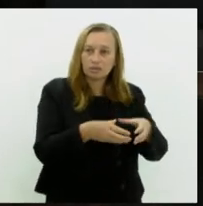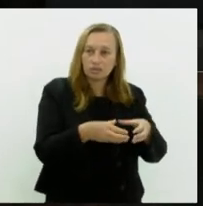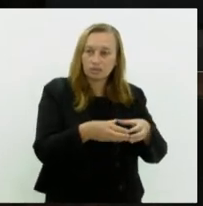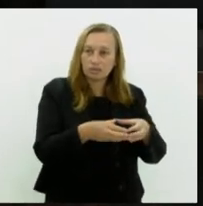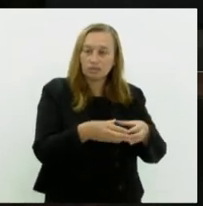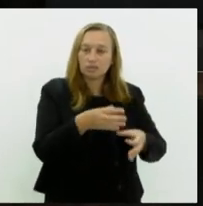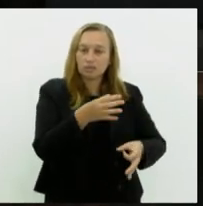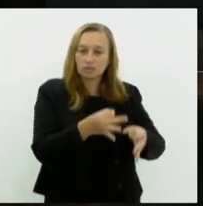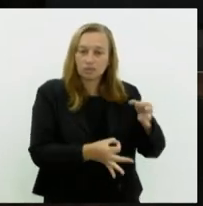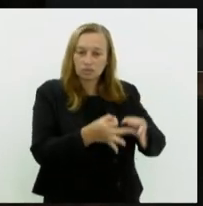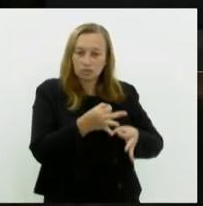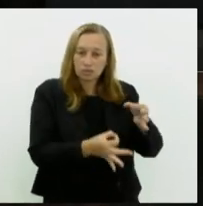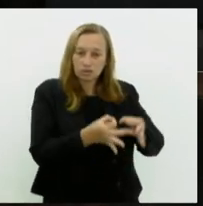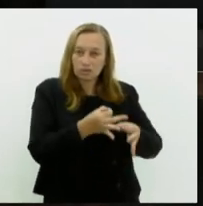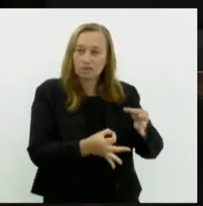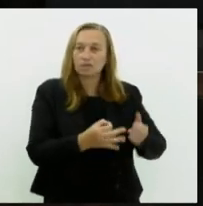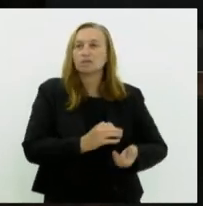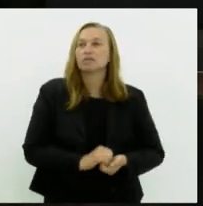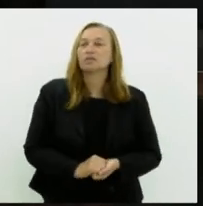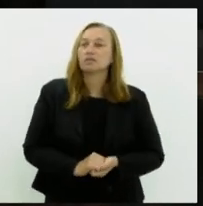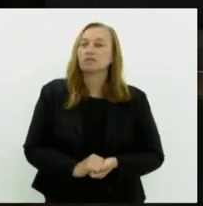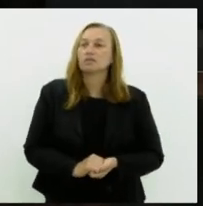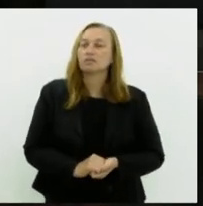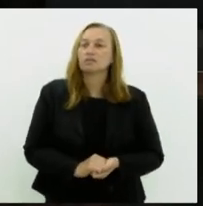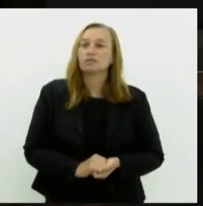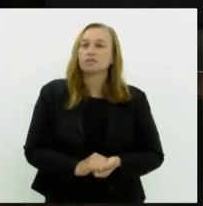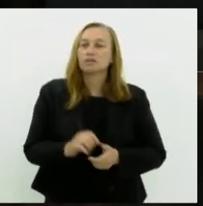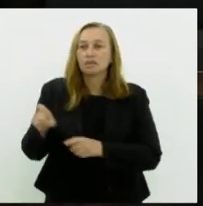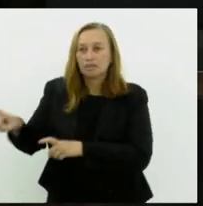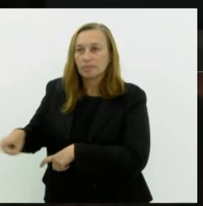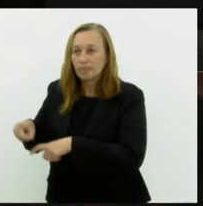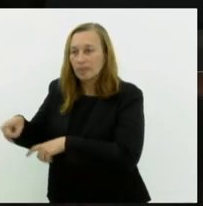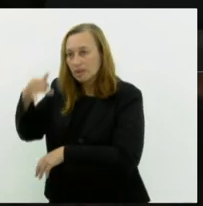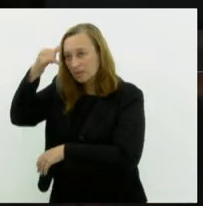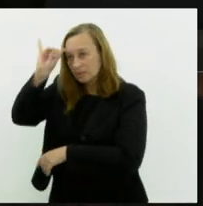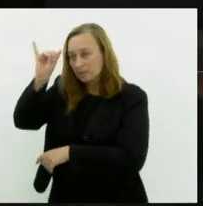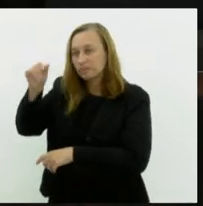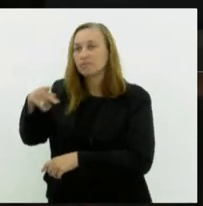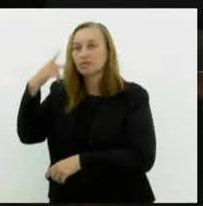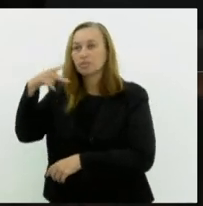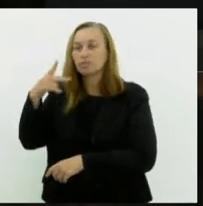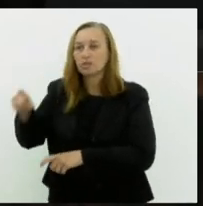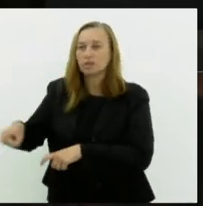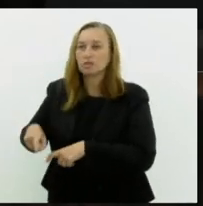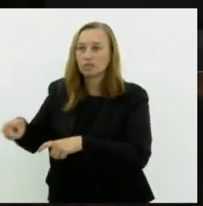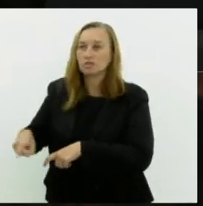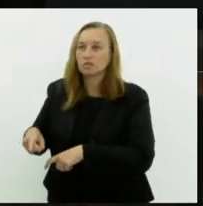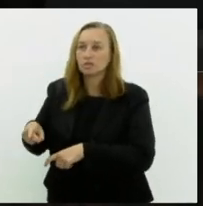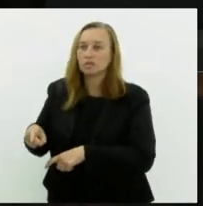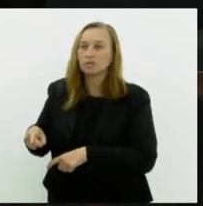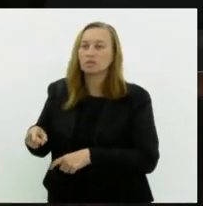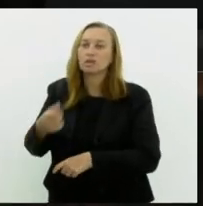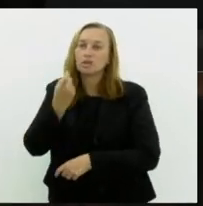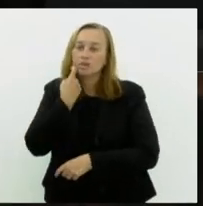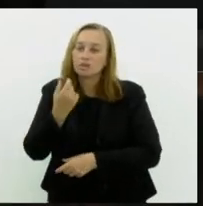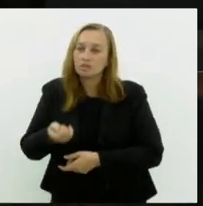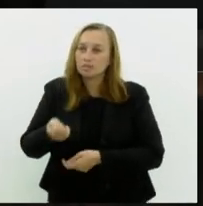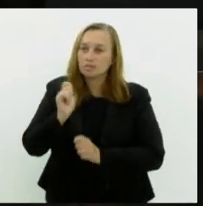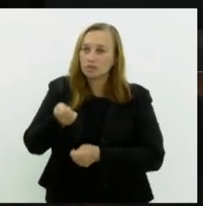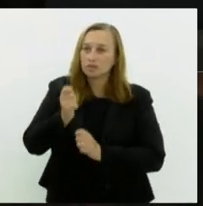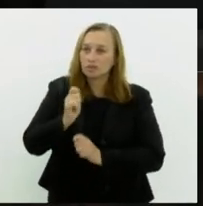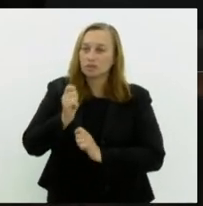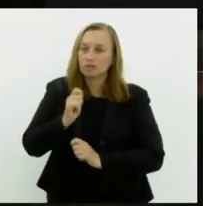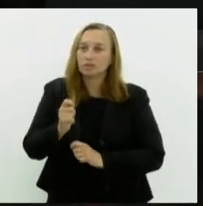de Constituição e Justiça, de Agricultura, Pecuária e Políticas Rural, Agrária e Pesqueira,